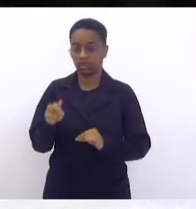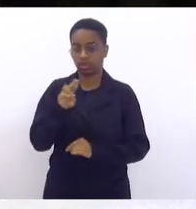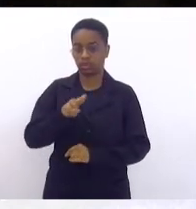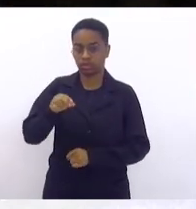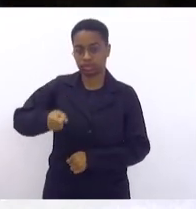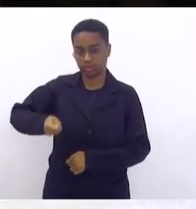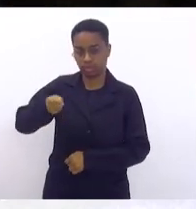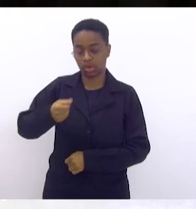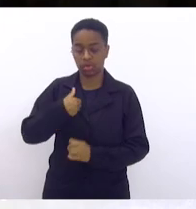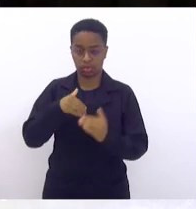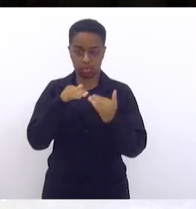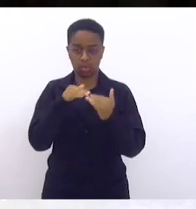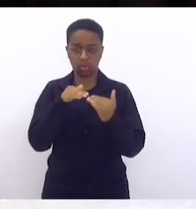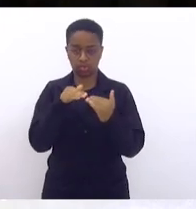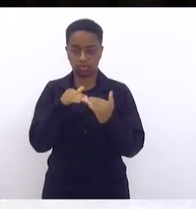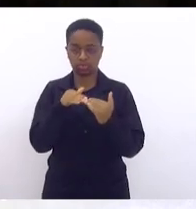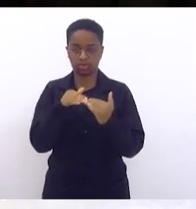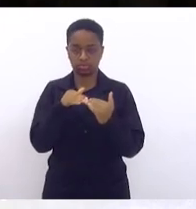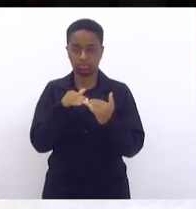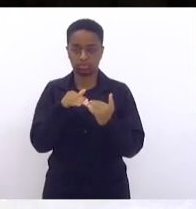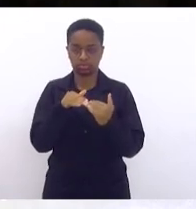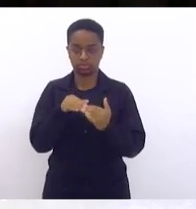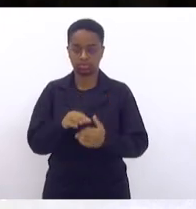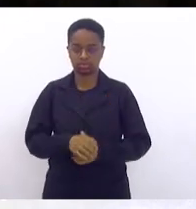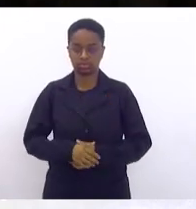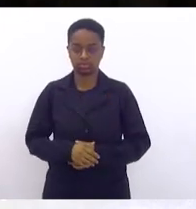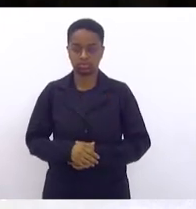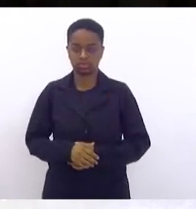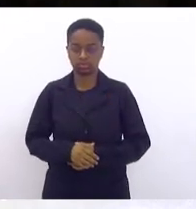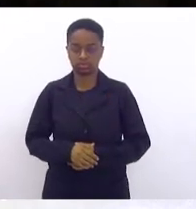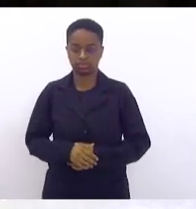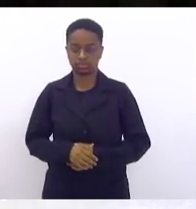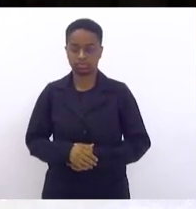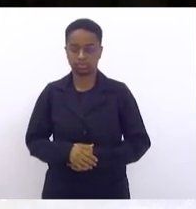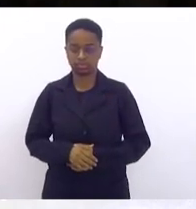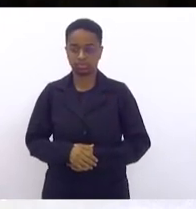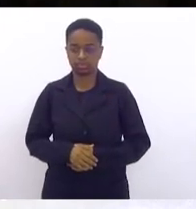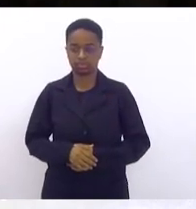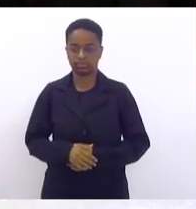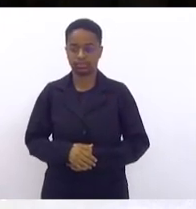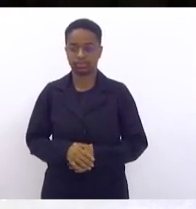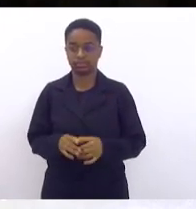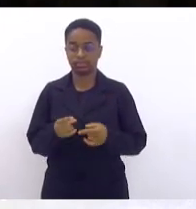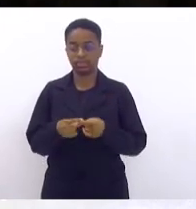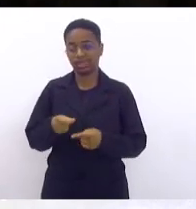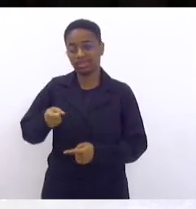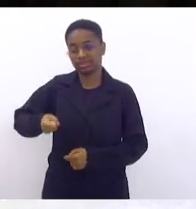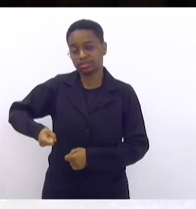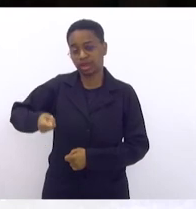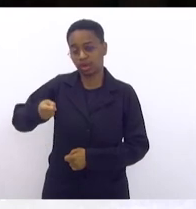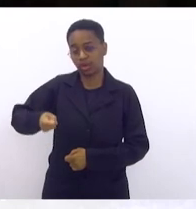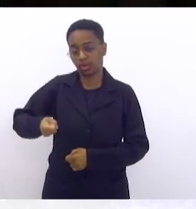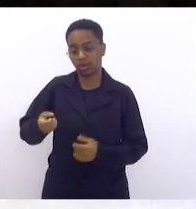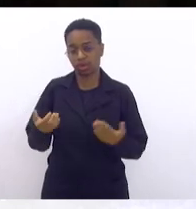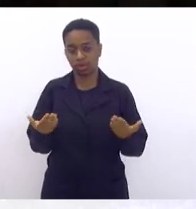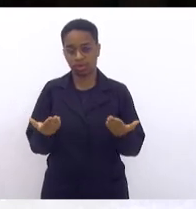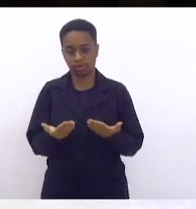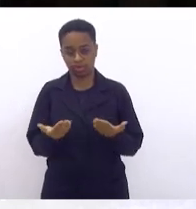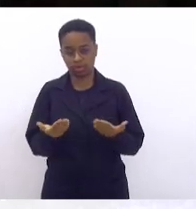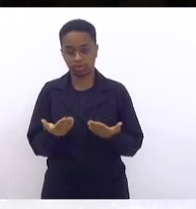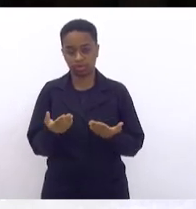eu concordo aquele aquela sacola que hoje está sendo